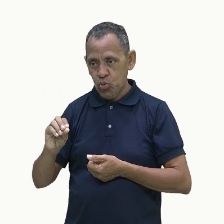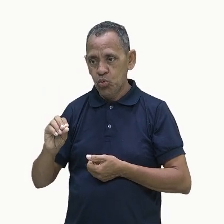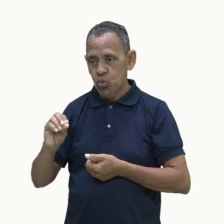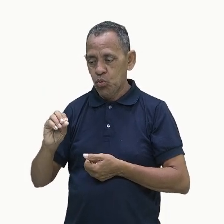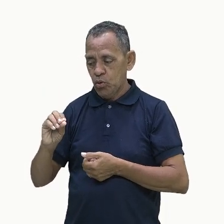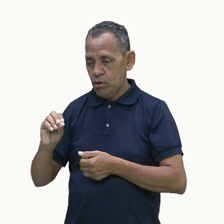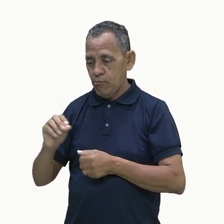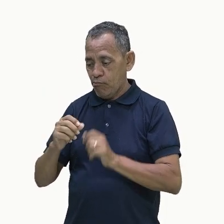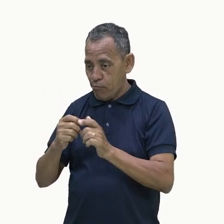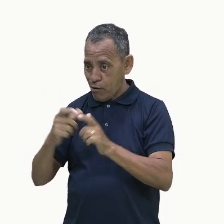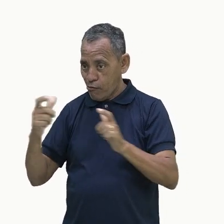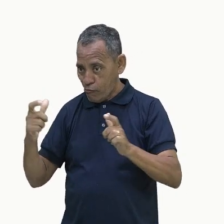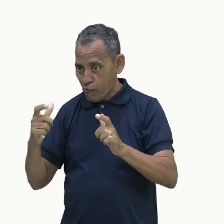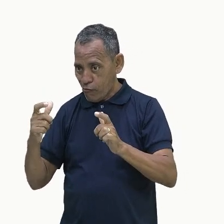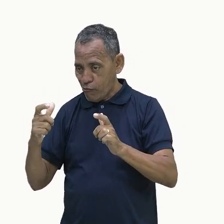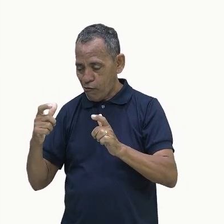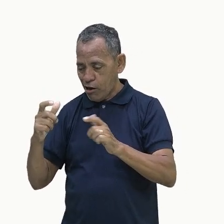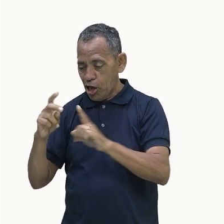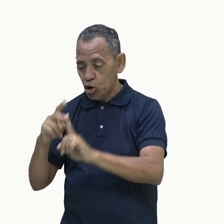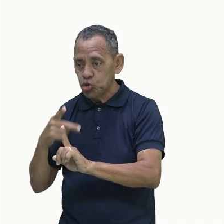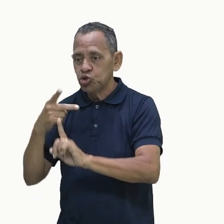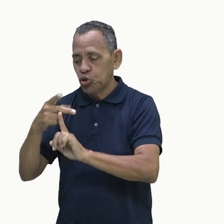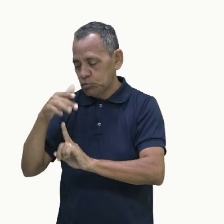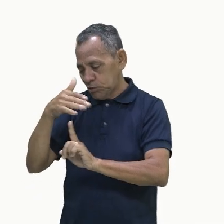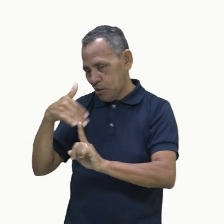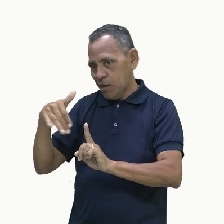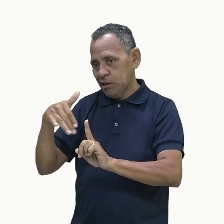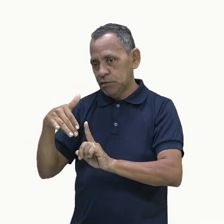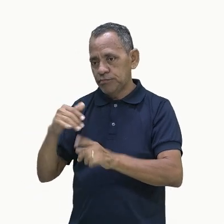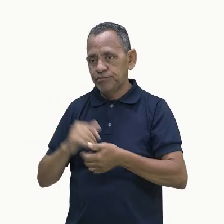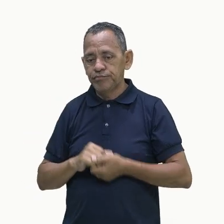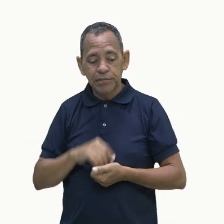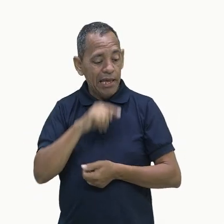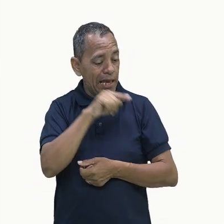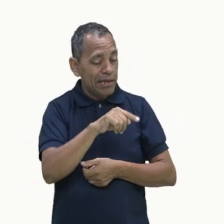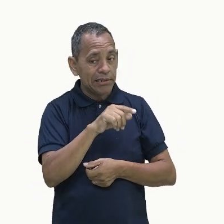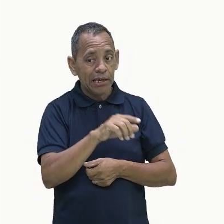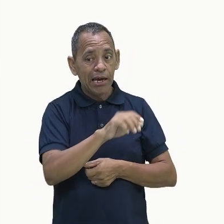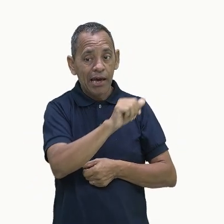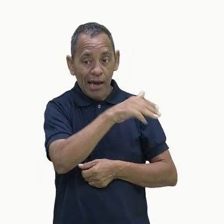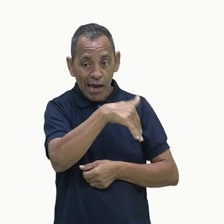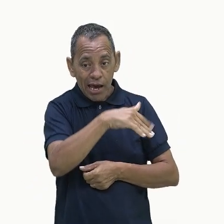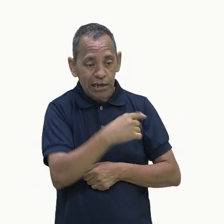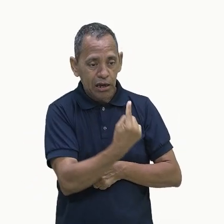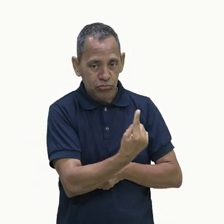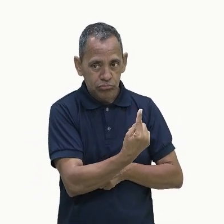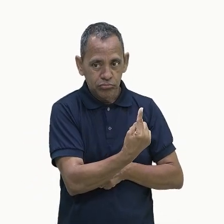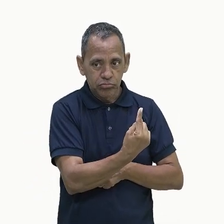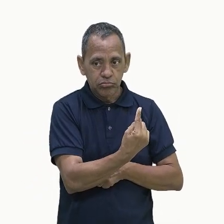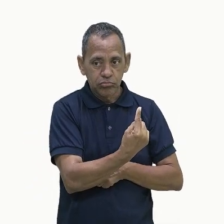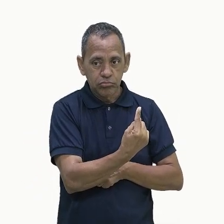área do menor. Ou seja, a área 1 vai ser A